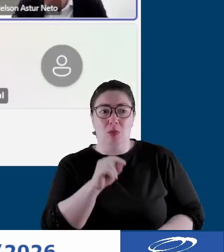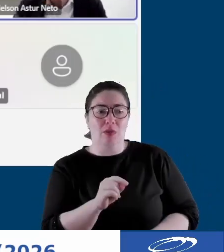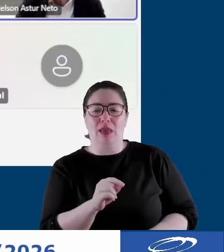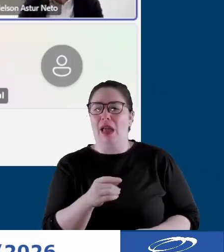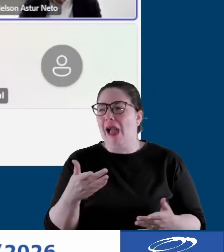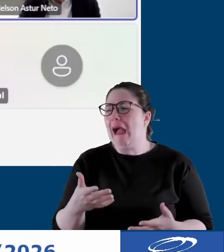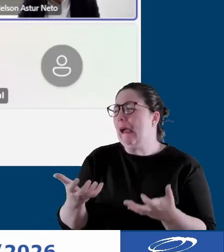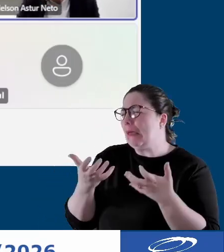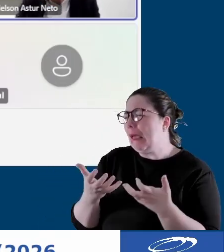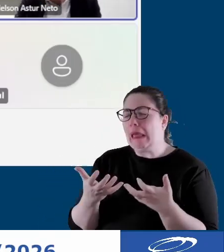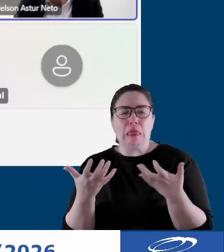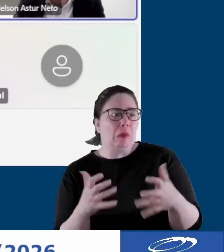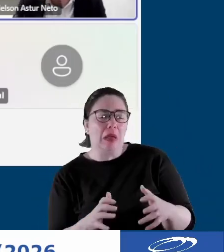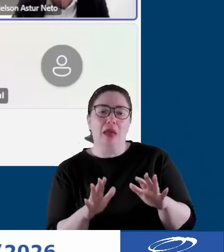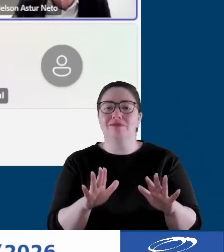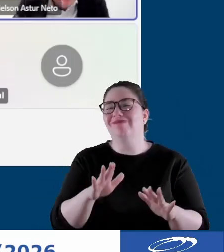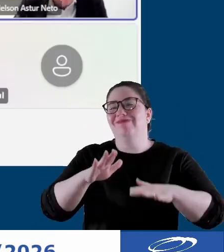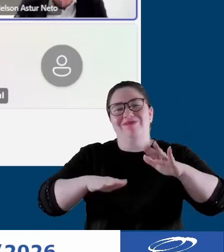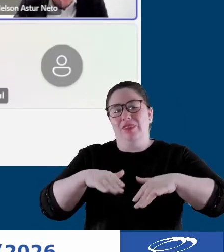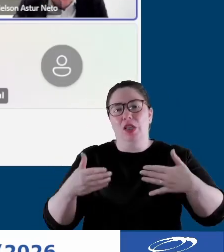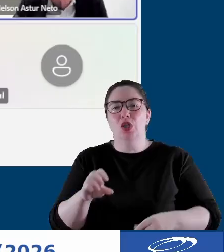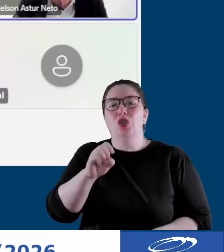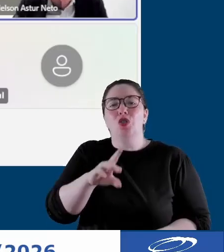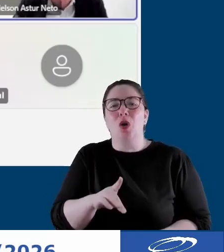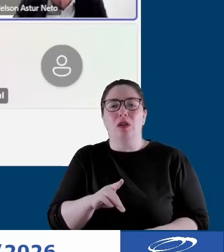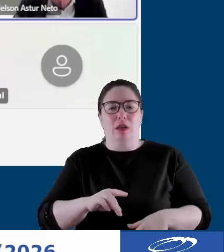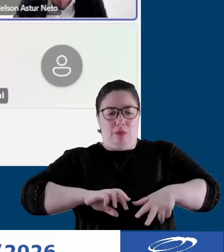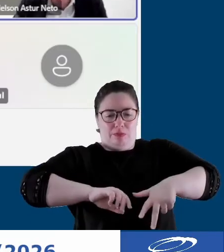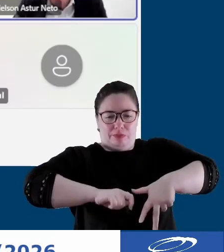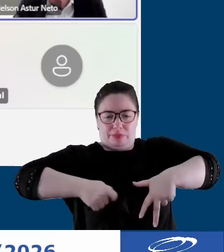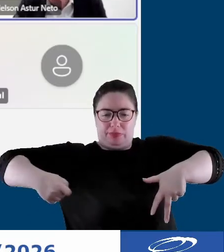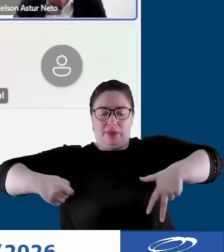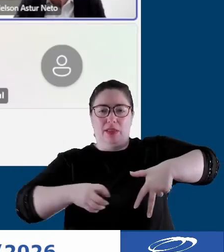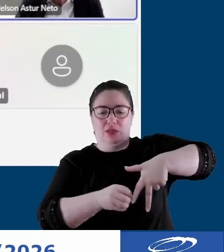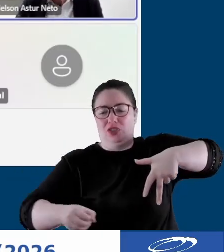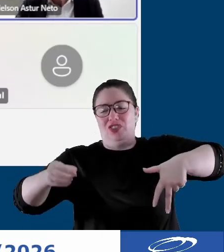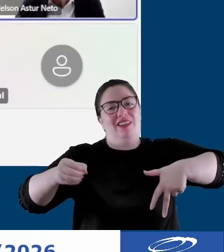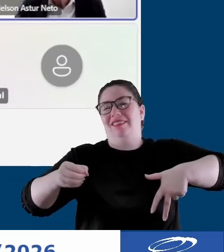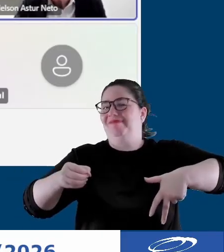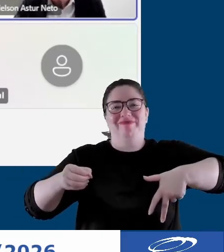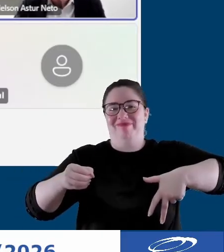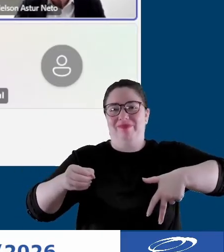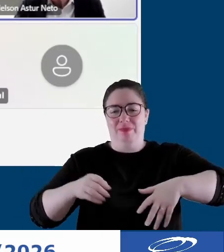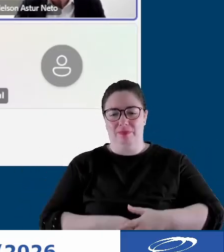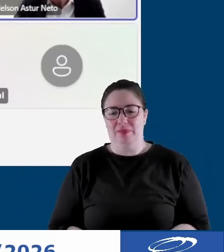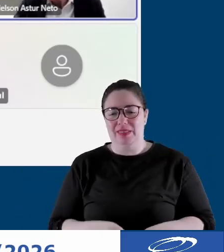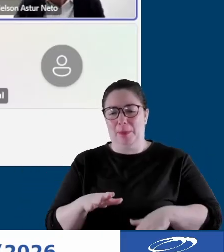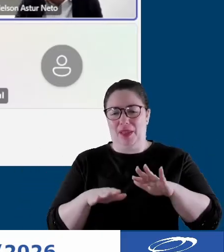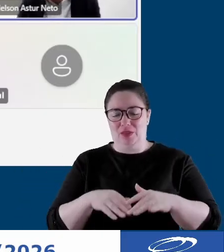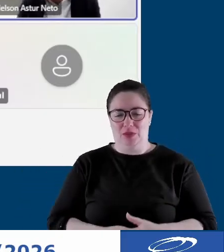vezes não consegue simplesmente tirar o parafuso. Primeiro, em relação à prevenção, o que fazer